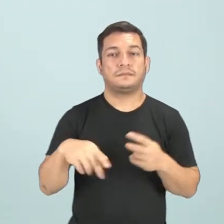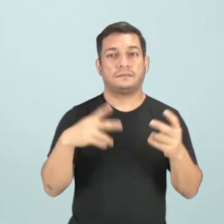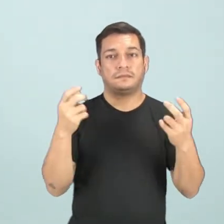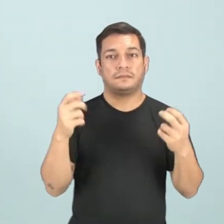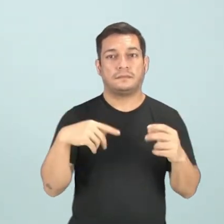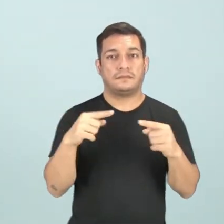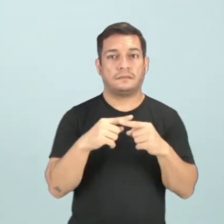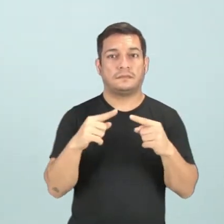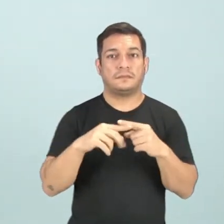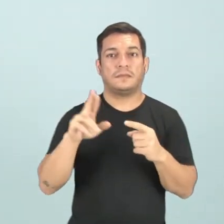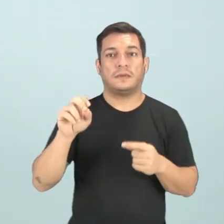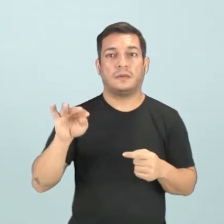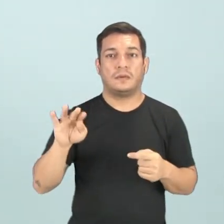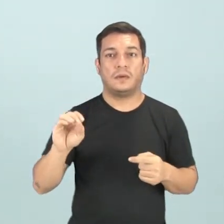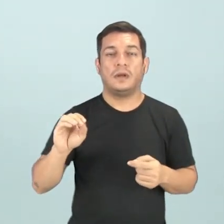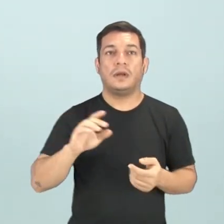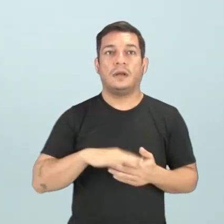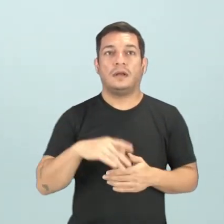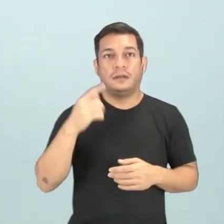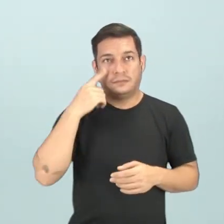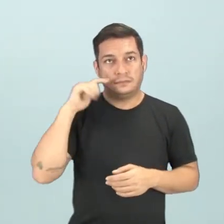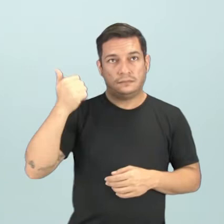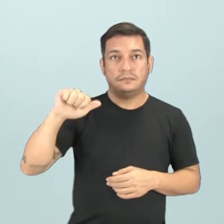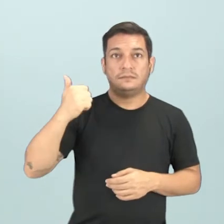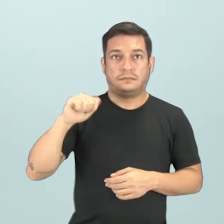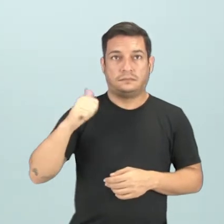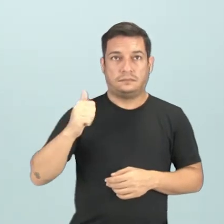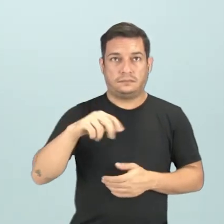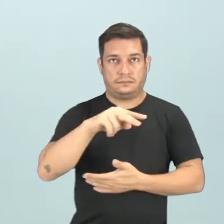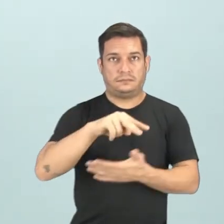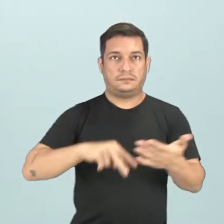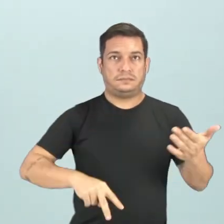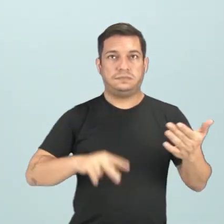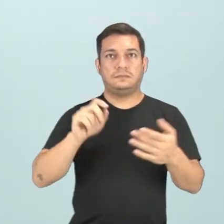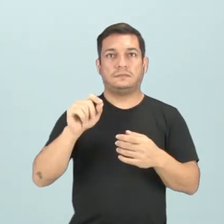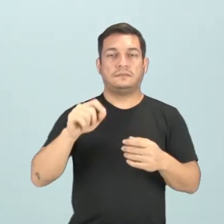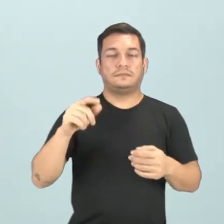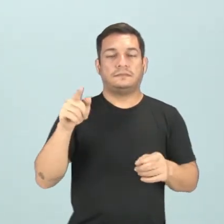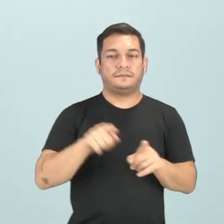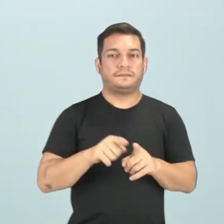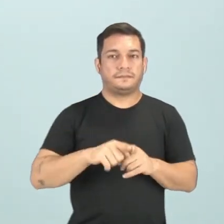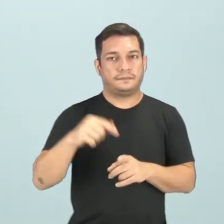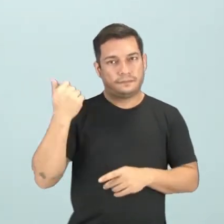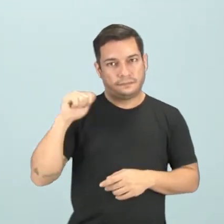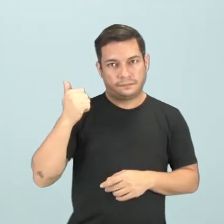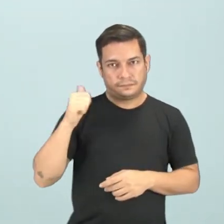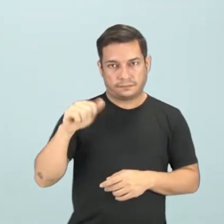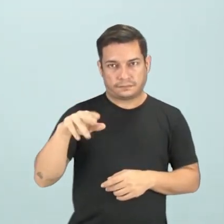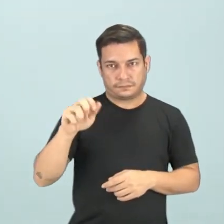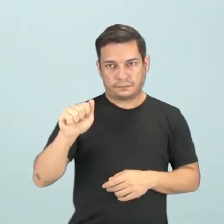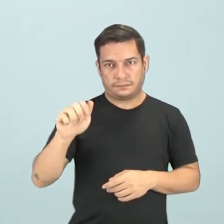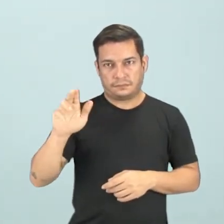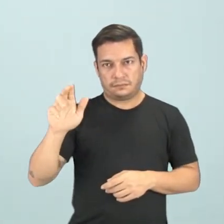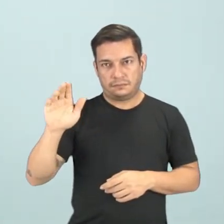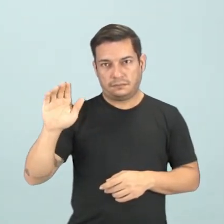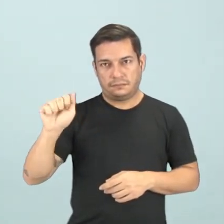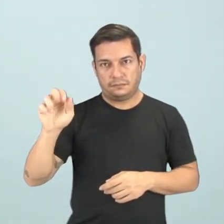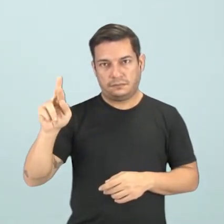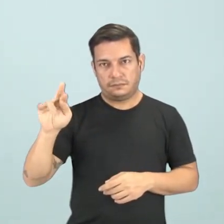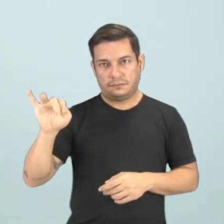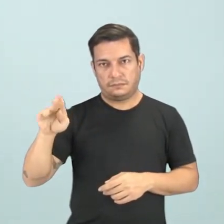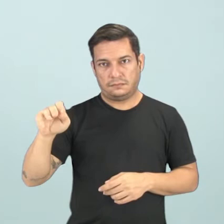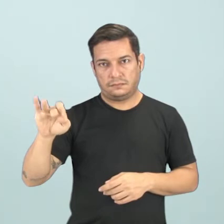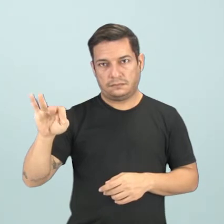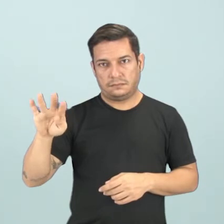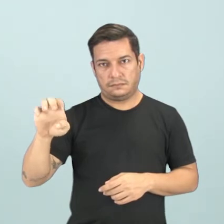conto. Então, ali a gente fez uma breve análise sobre uma leitura e uma breve análise sobre o conto A Cartomante, tá? Que